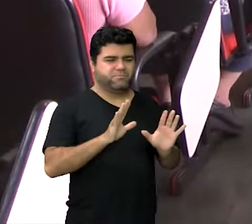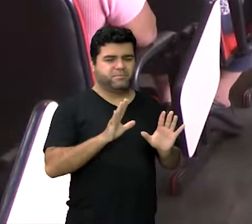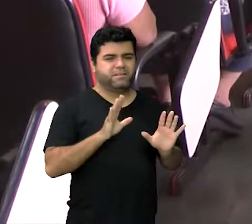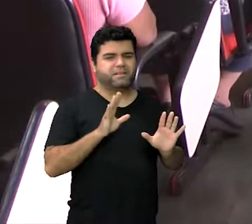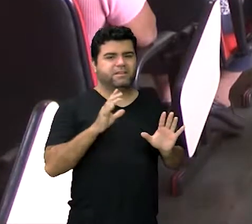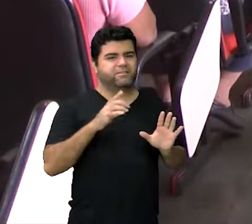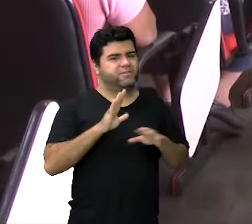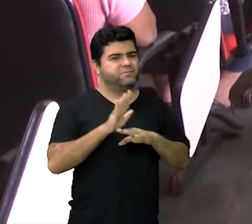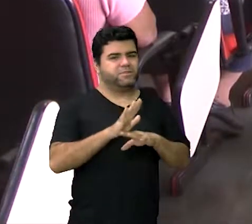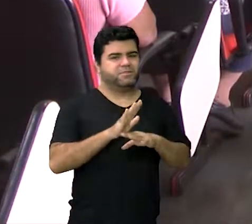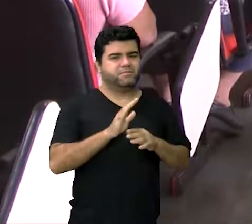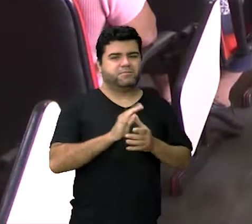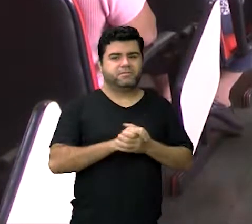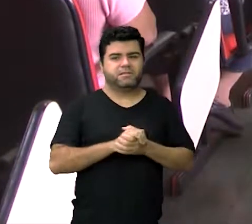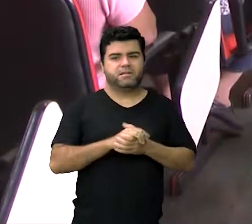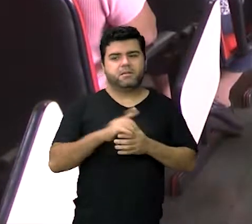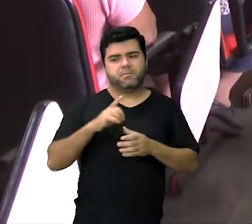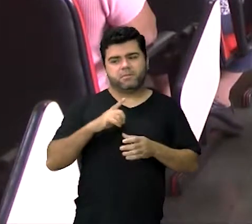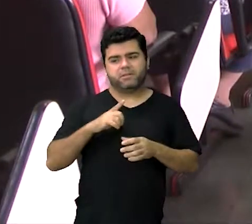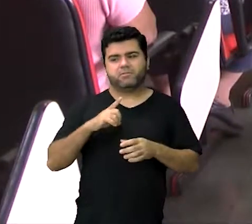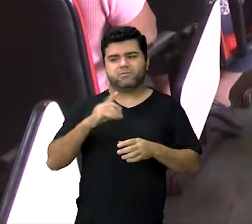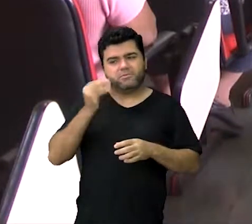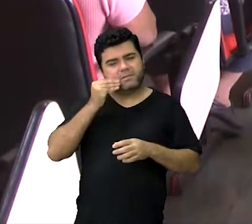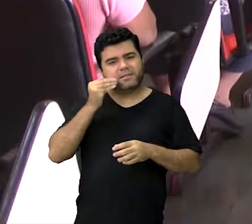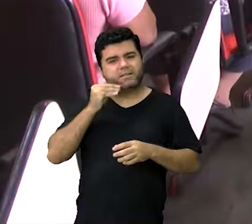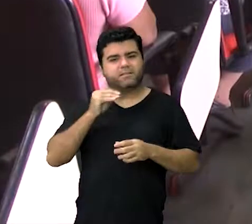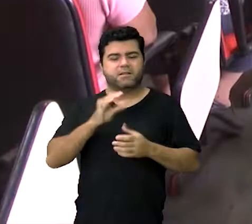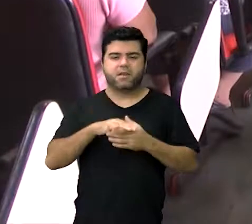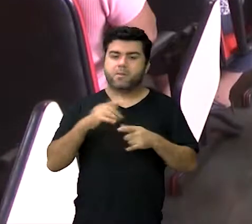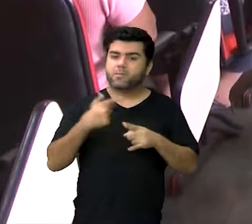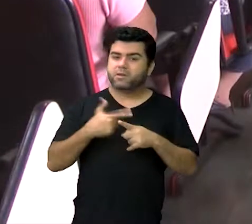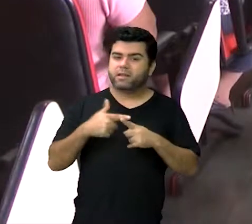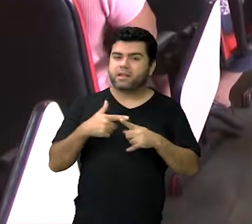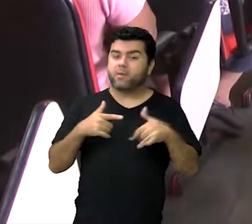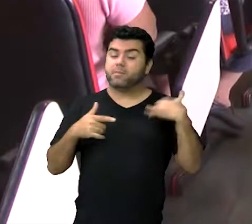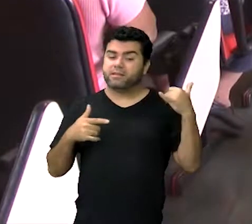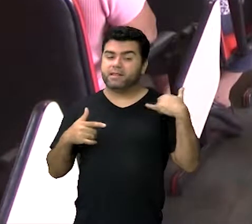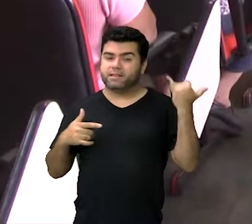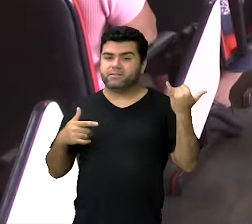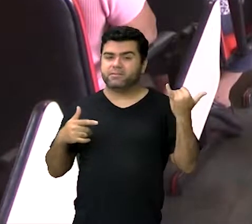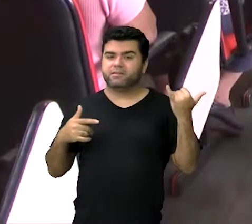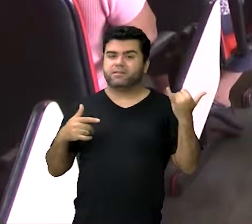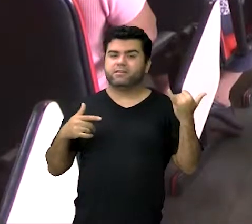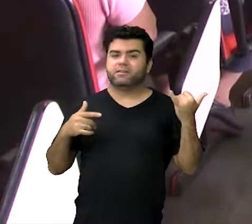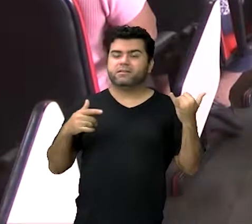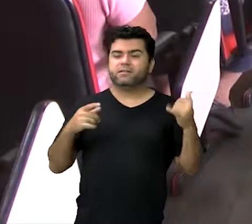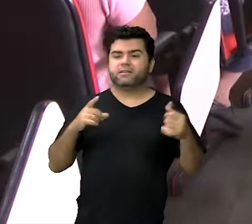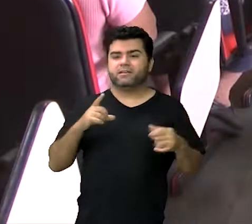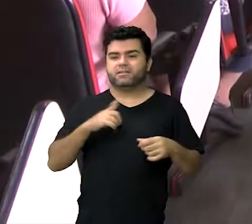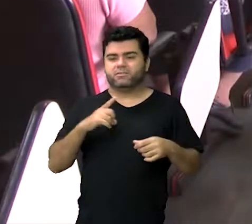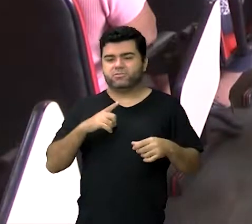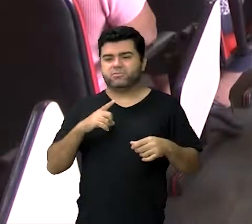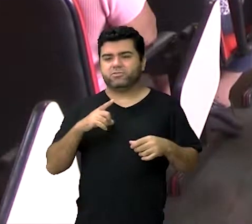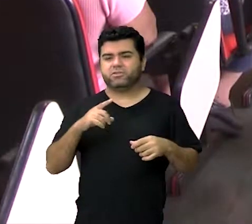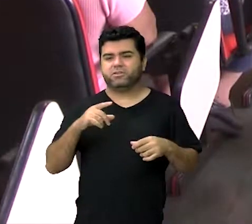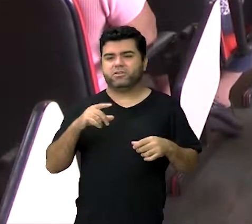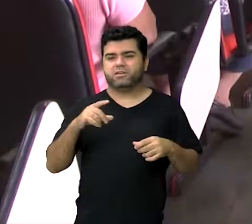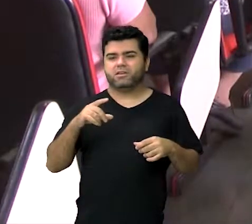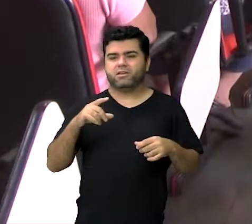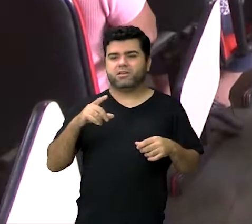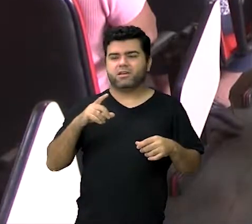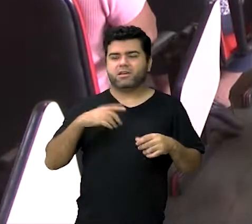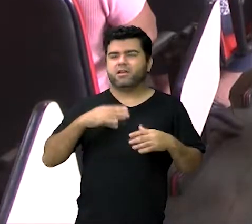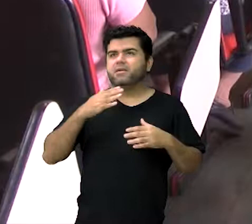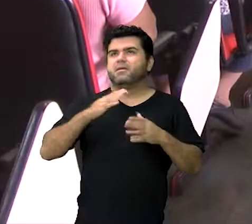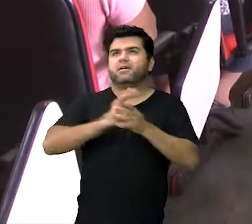entrar. Eu falei, bom, então você tenta. Porque assim, chega uma certa idade que a gente já até usa o bom humor, sei lá o quê, né? Chama todos os santos